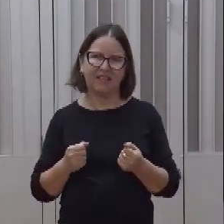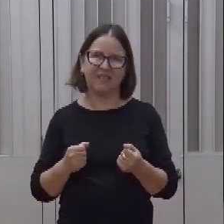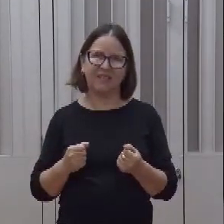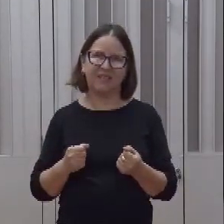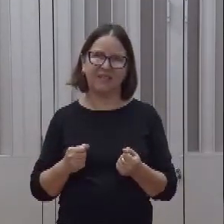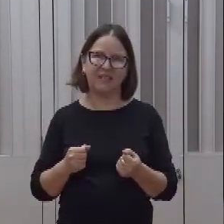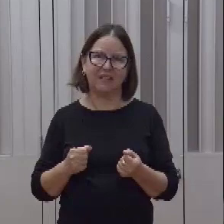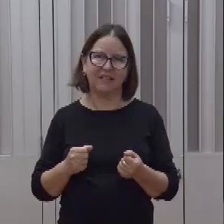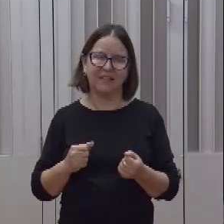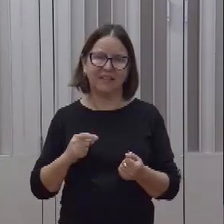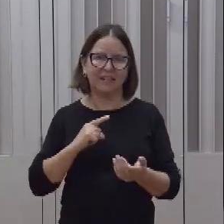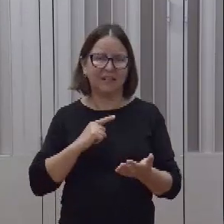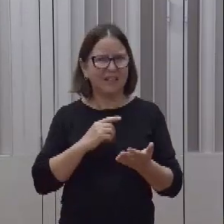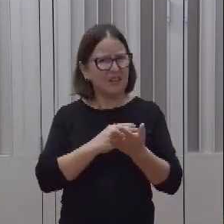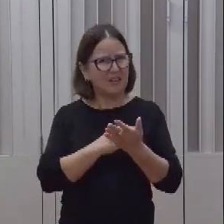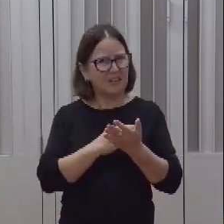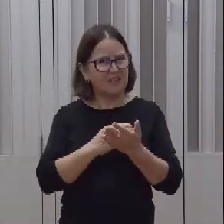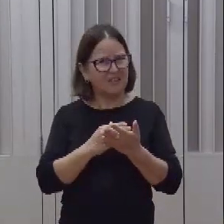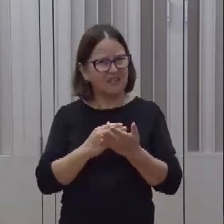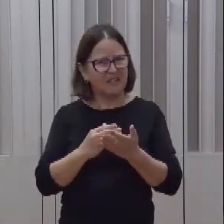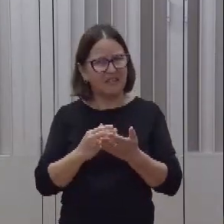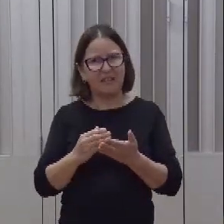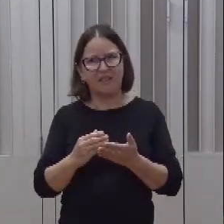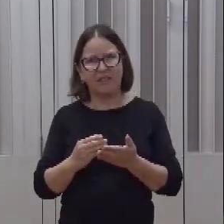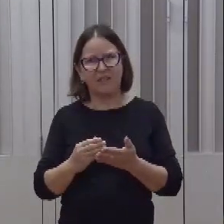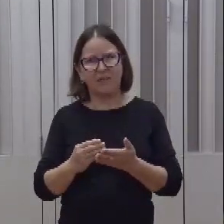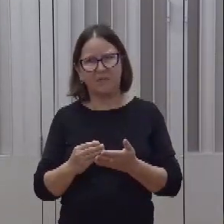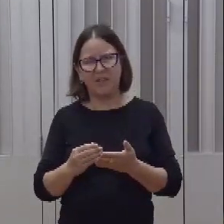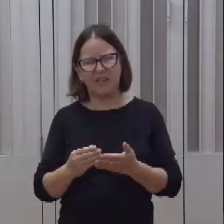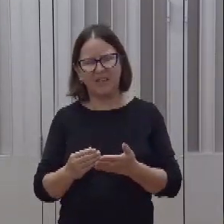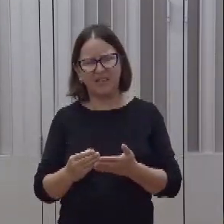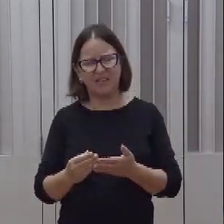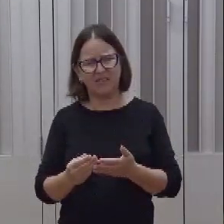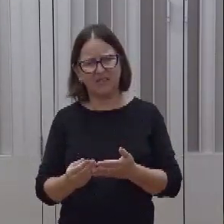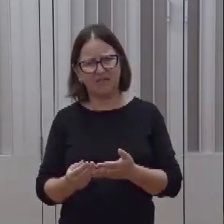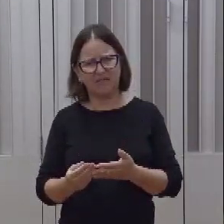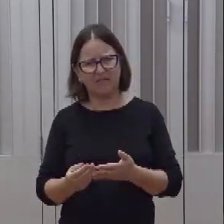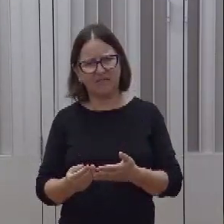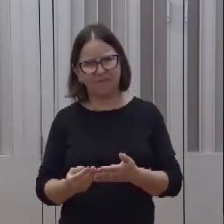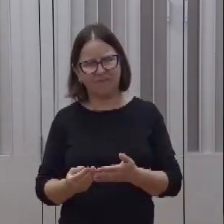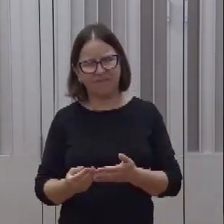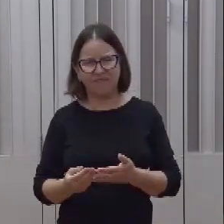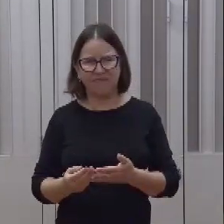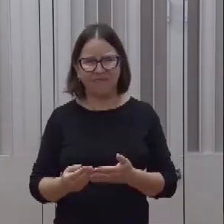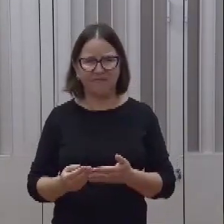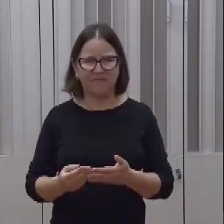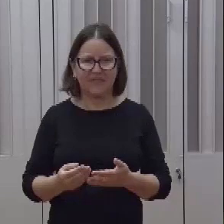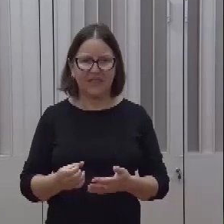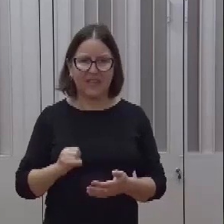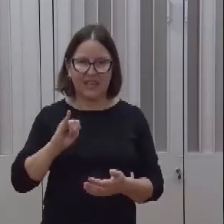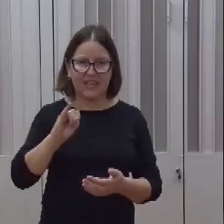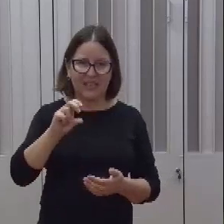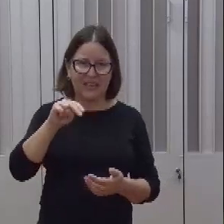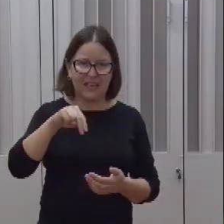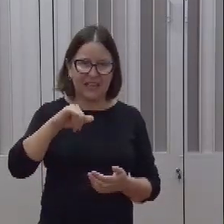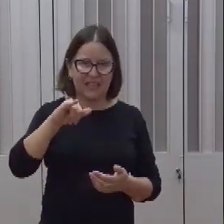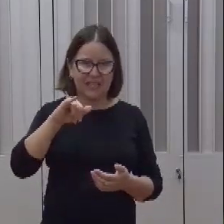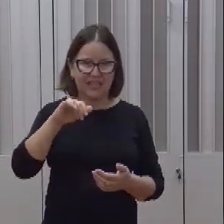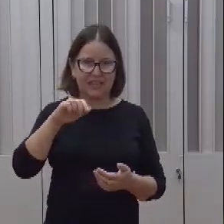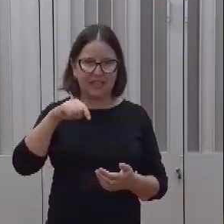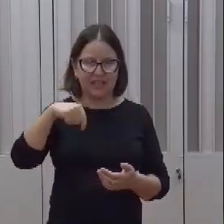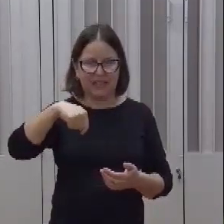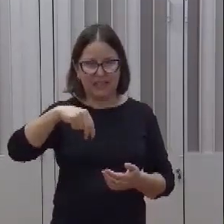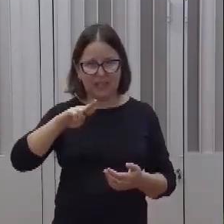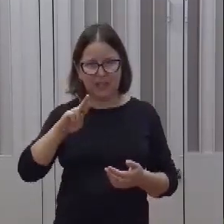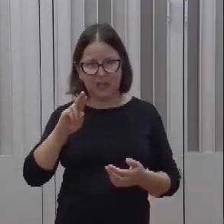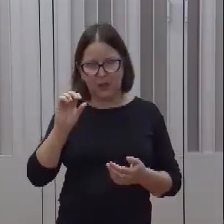de maneira roubando, fazendo hospital de campanha e tirando dinheiro. Não